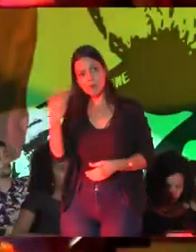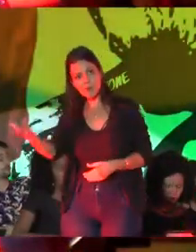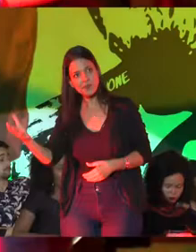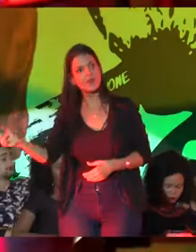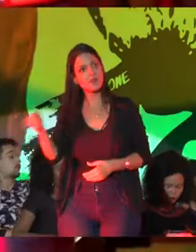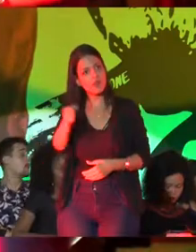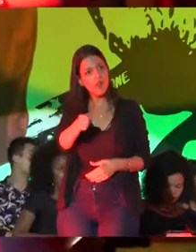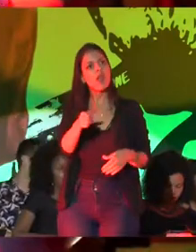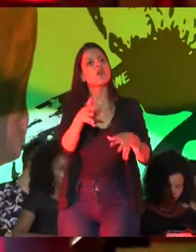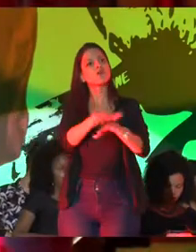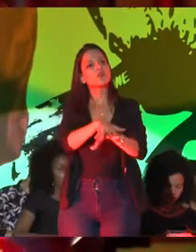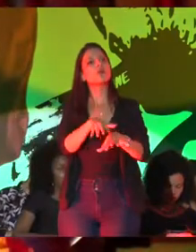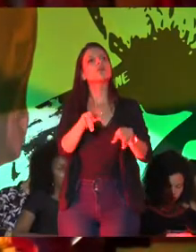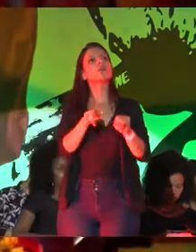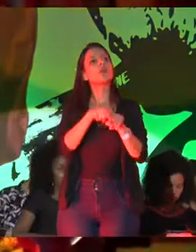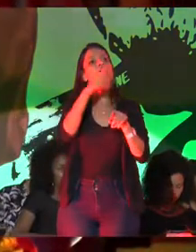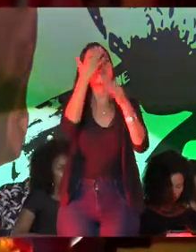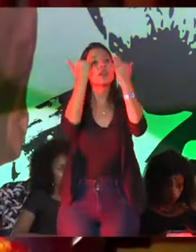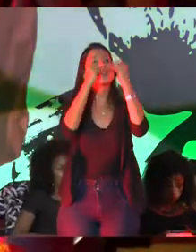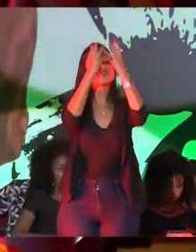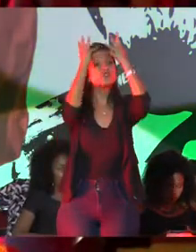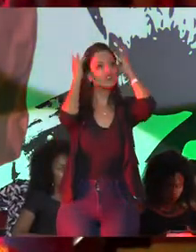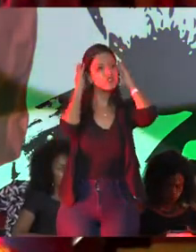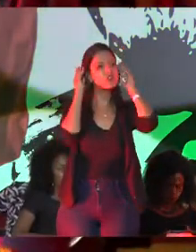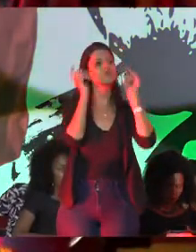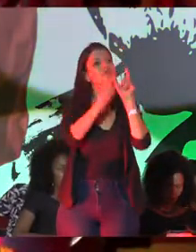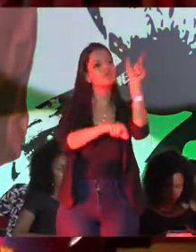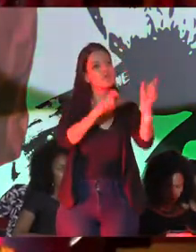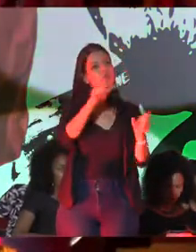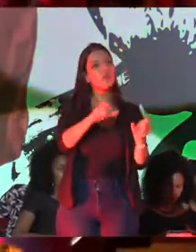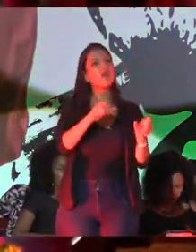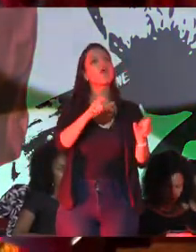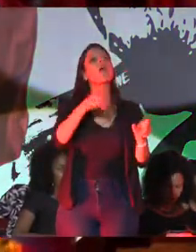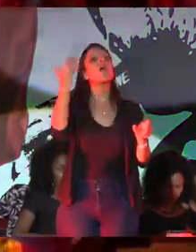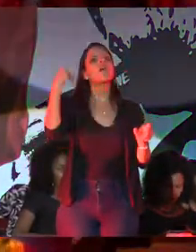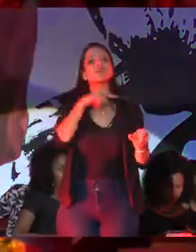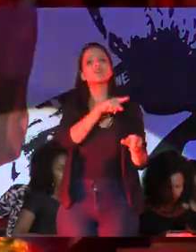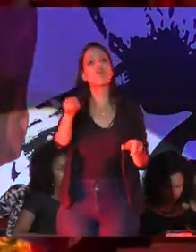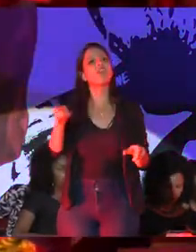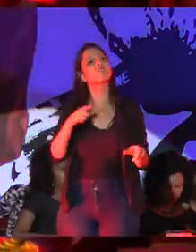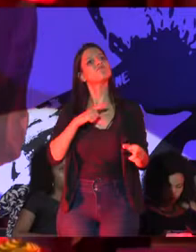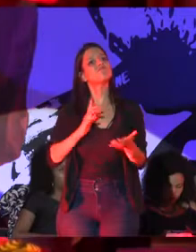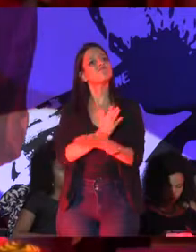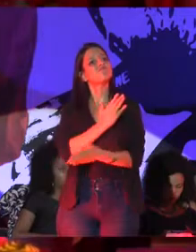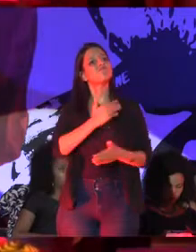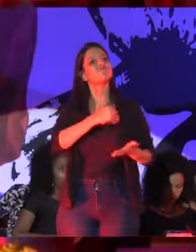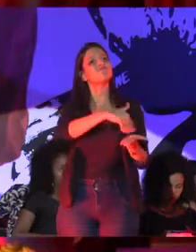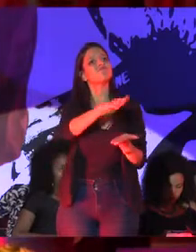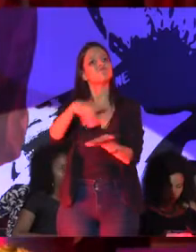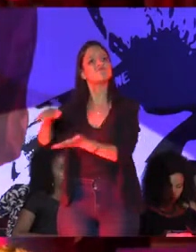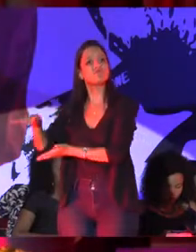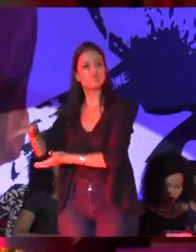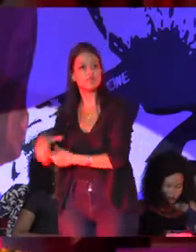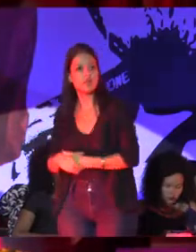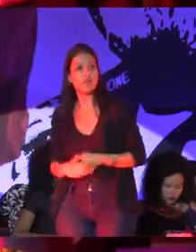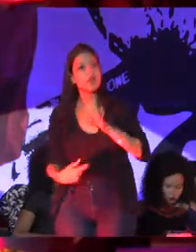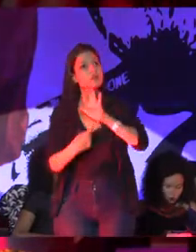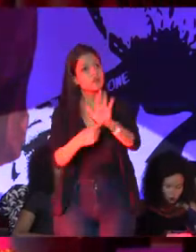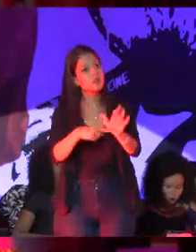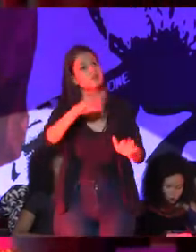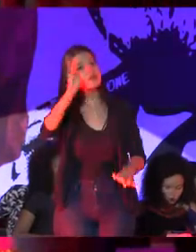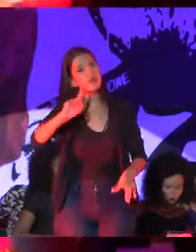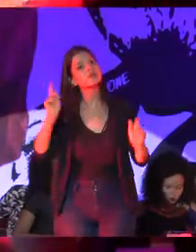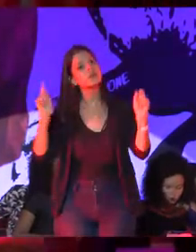indígenas, reconhecendo direitos de quem sempre foi discriminado. Mostramos que o Brasil podia ser um país